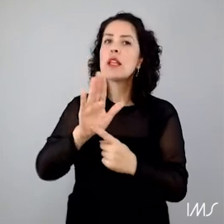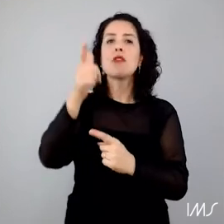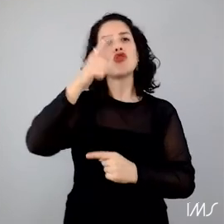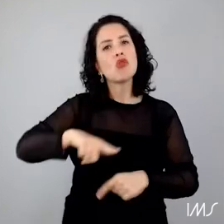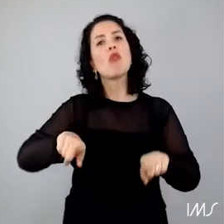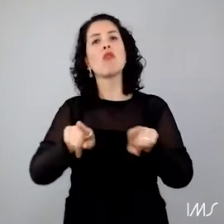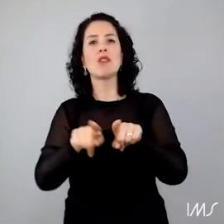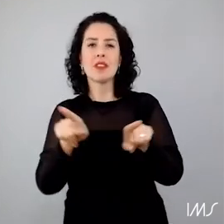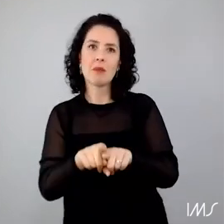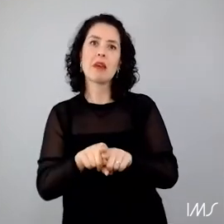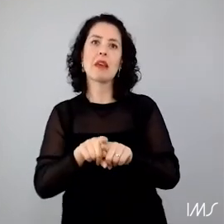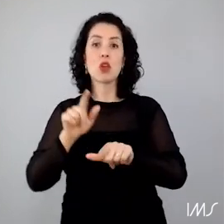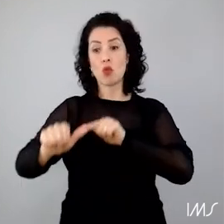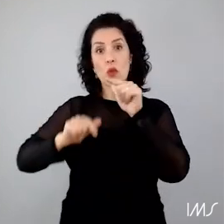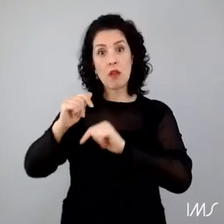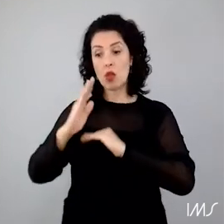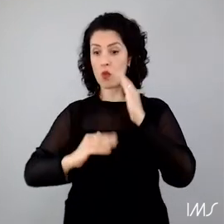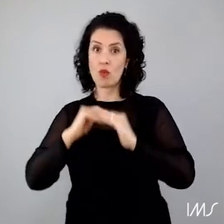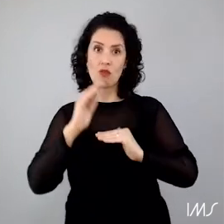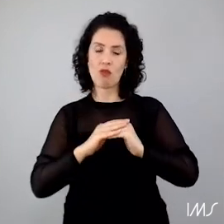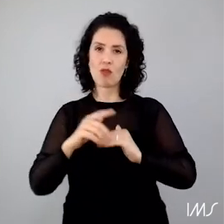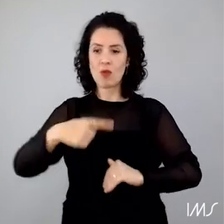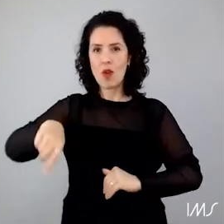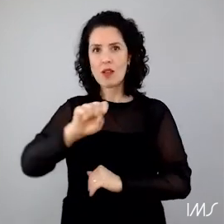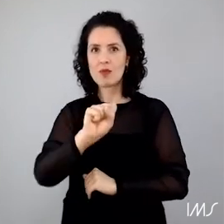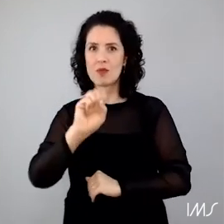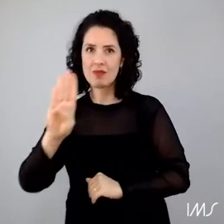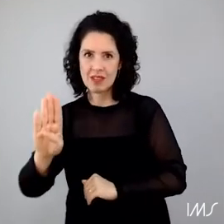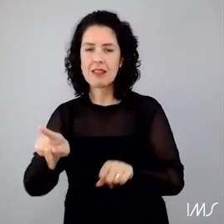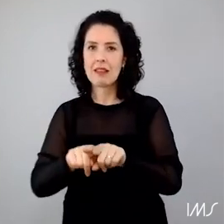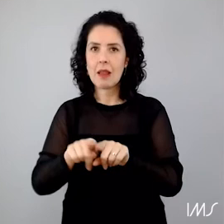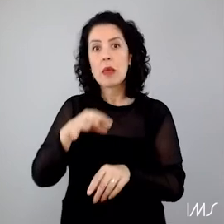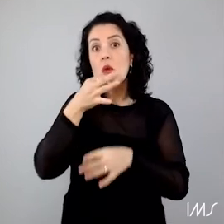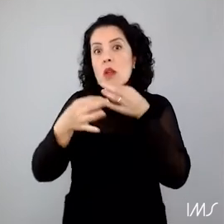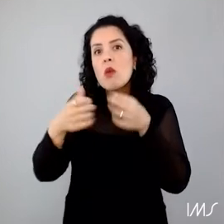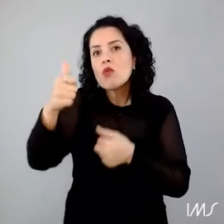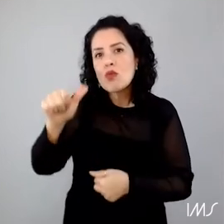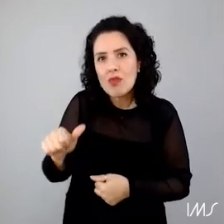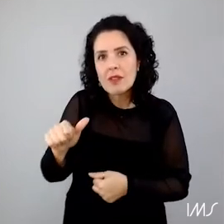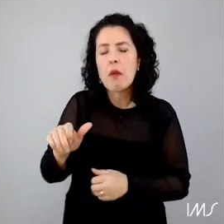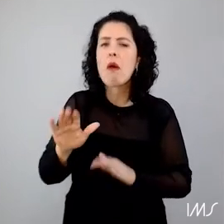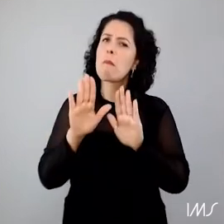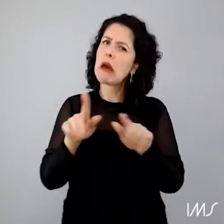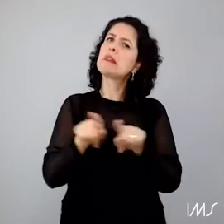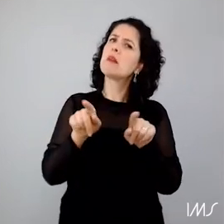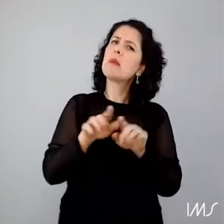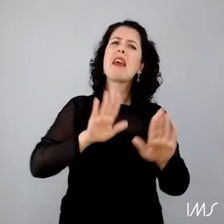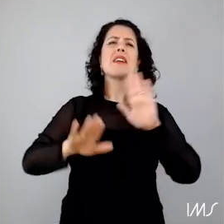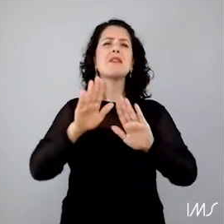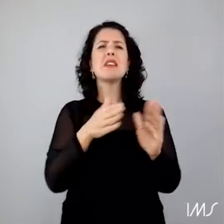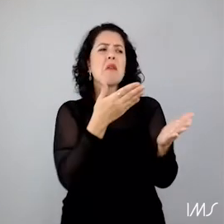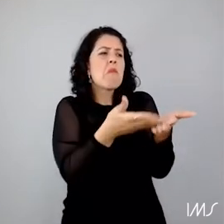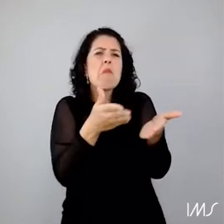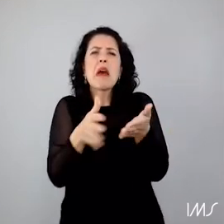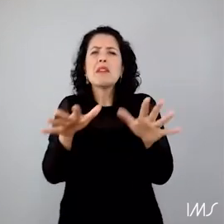desses produtores culturais, pensadores, críticos de arte. Mas, por outro lado, há uma tendência de grande dispersão